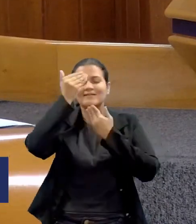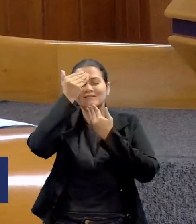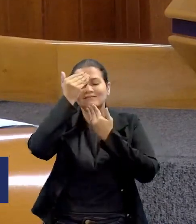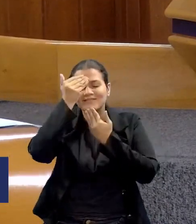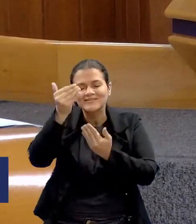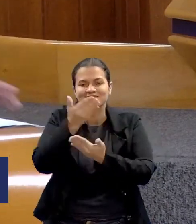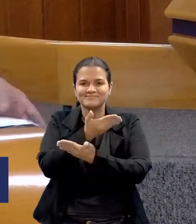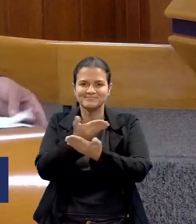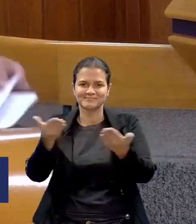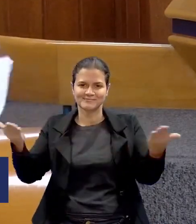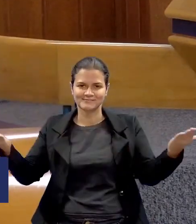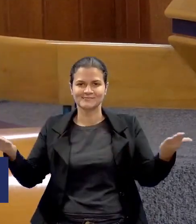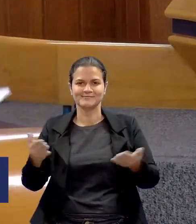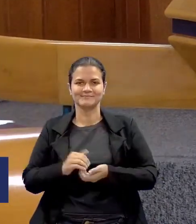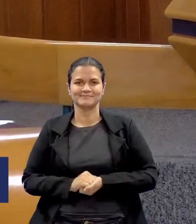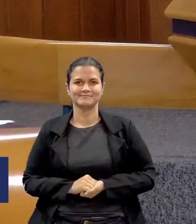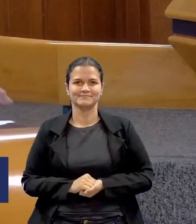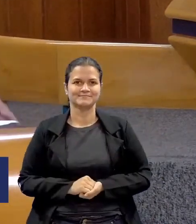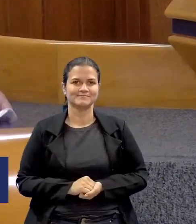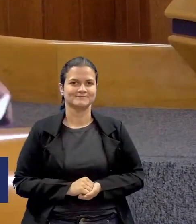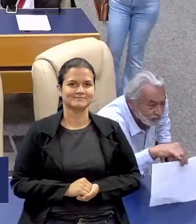pulsa.